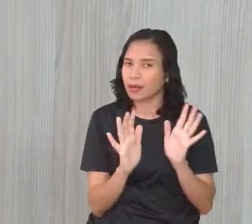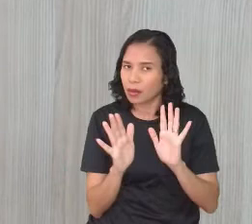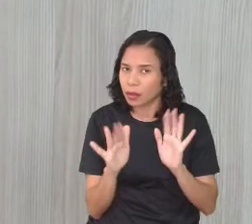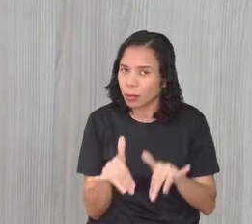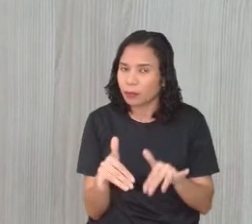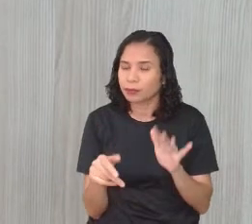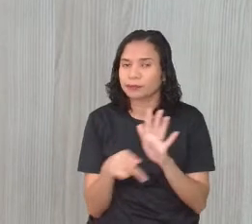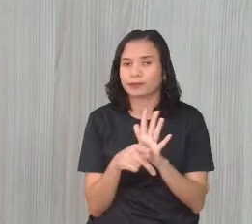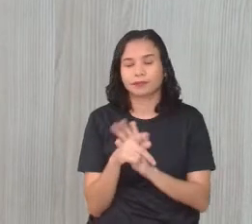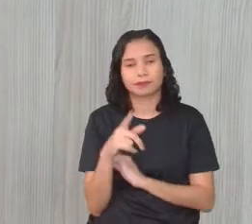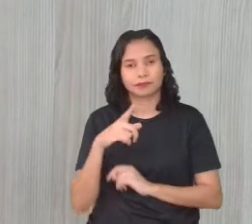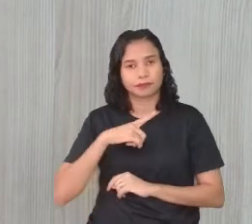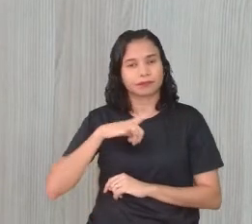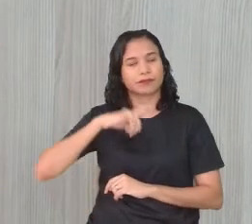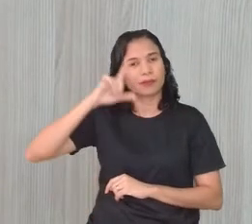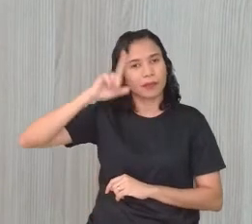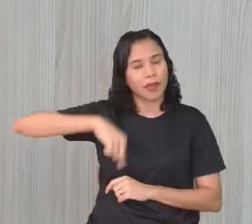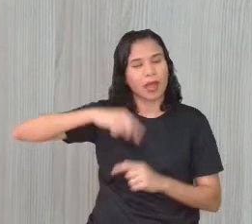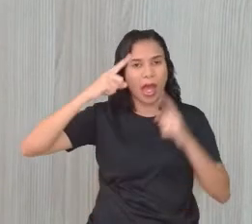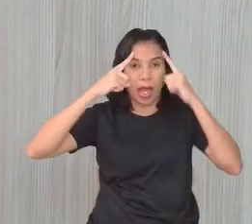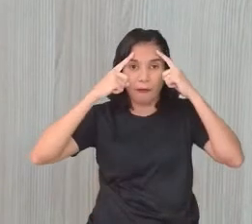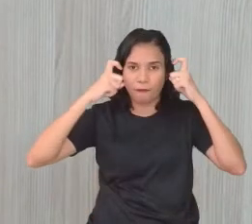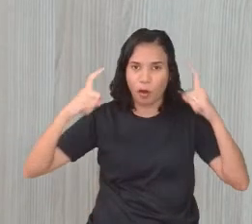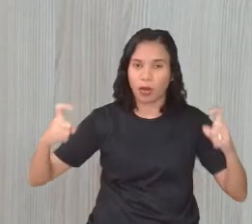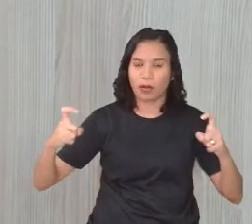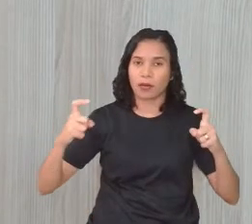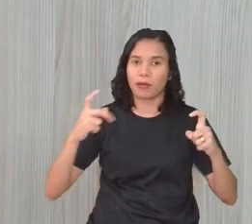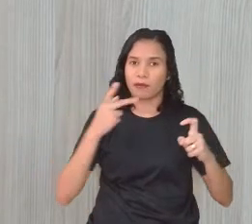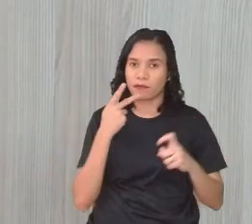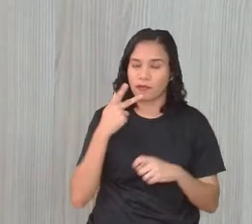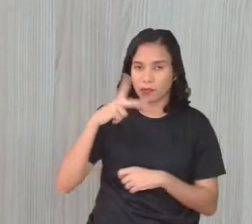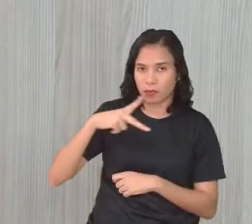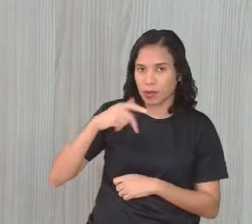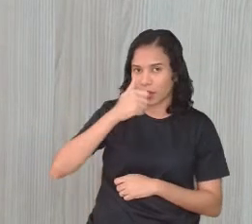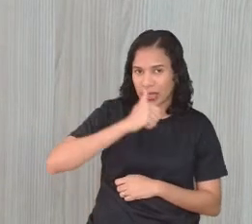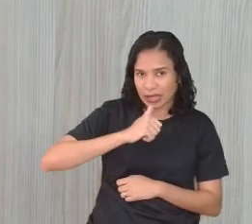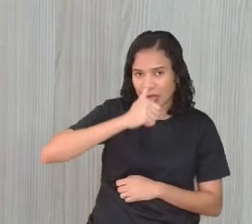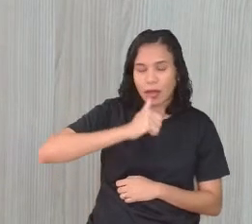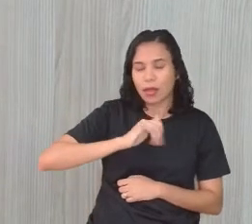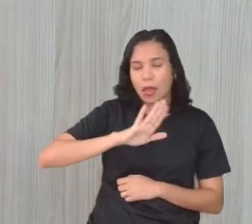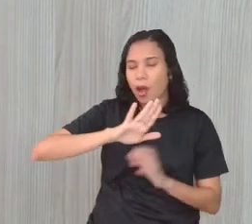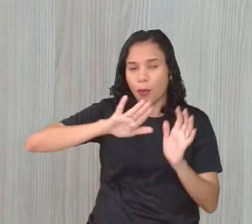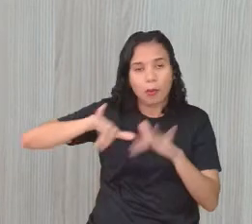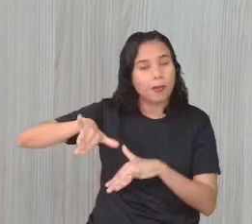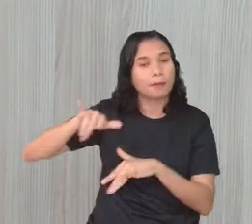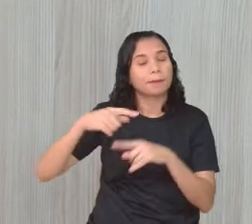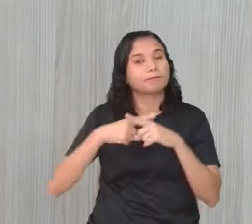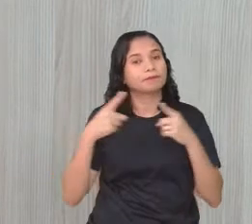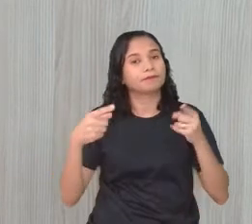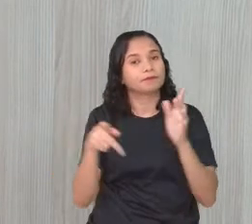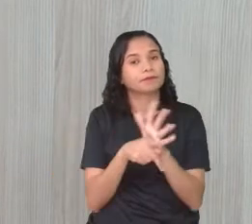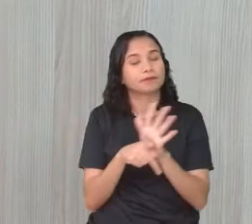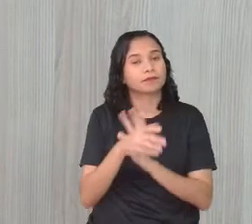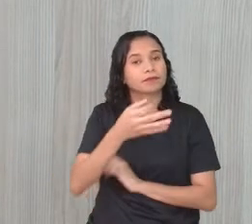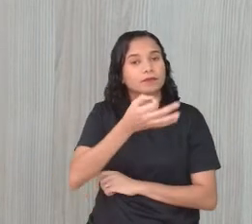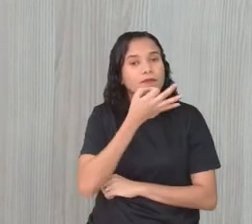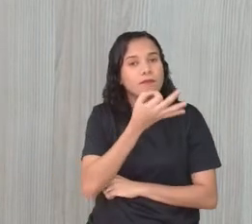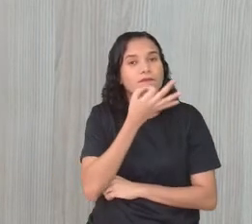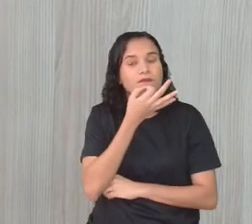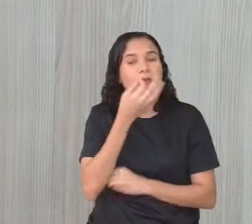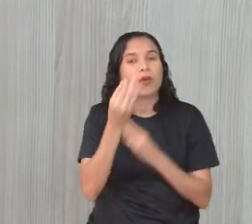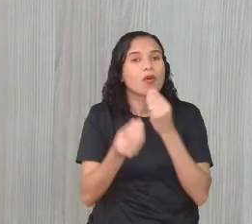muito provavelmente, terá violência. É isso que a professora Adriana está falando, né? Mas o artigo de opinião vem